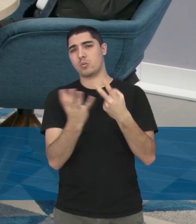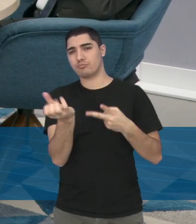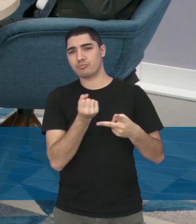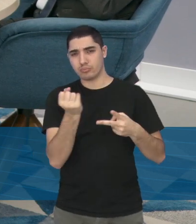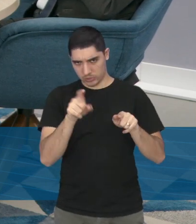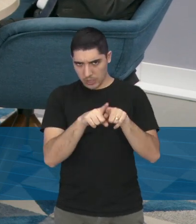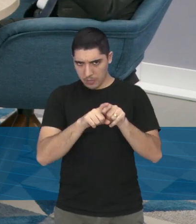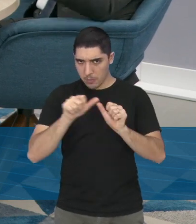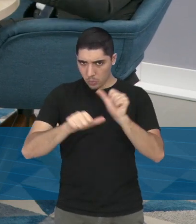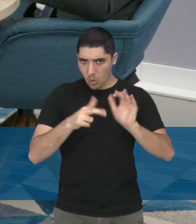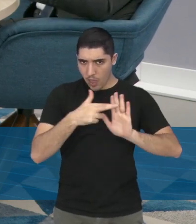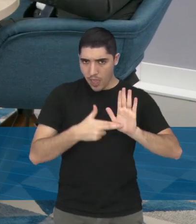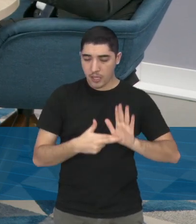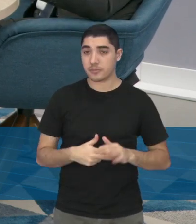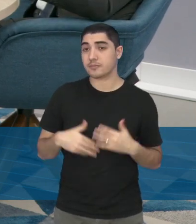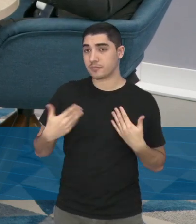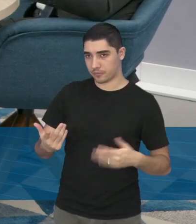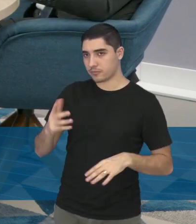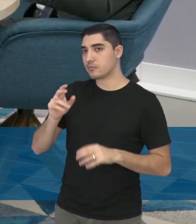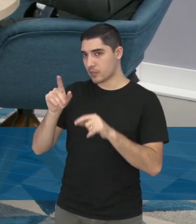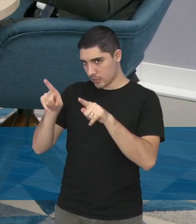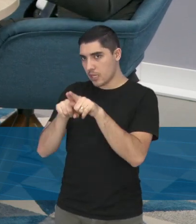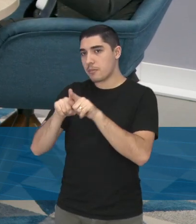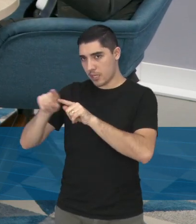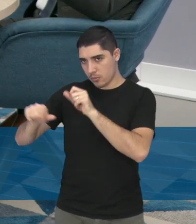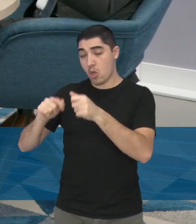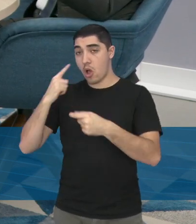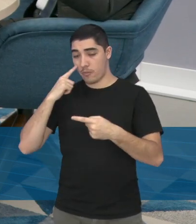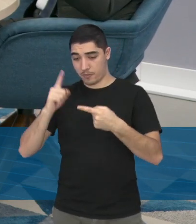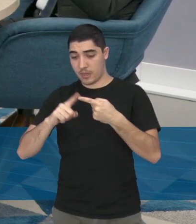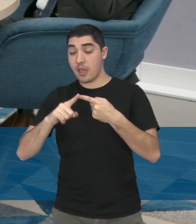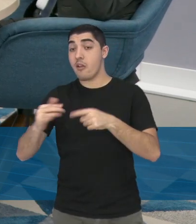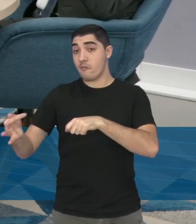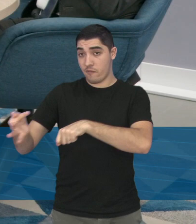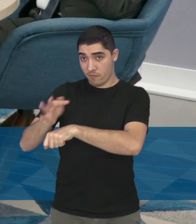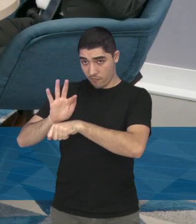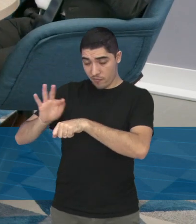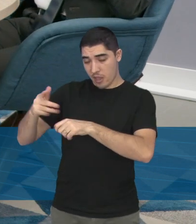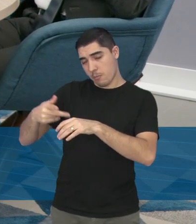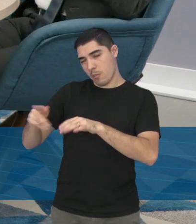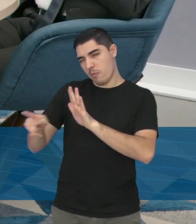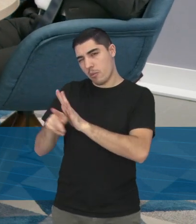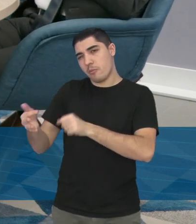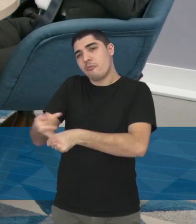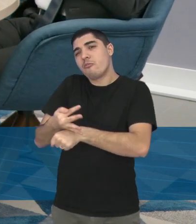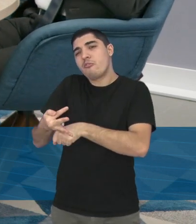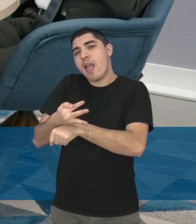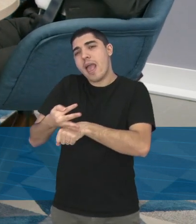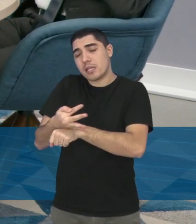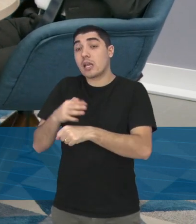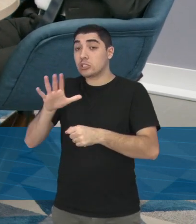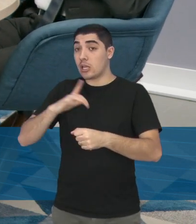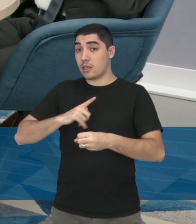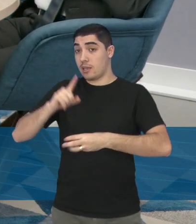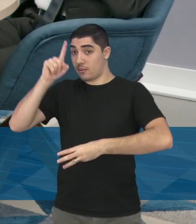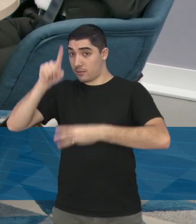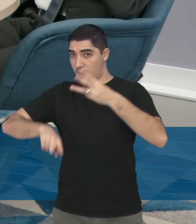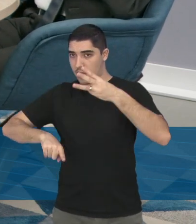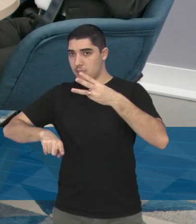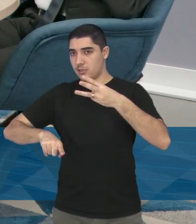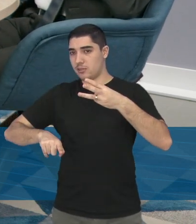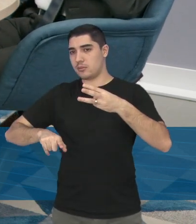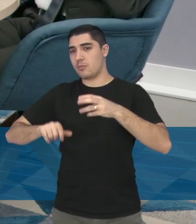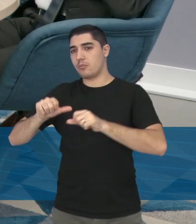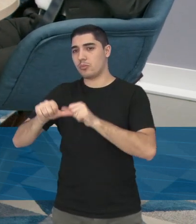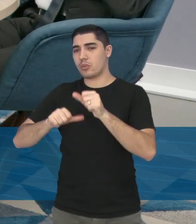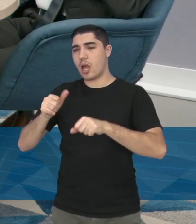sentido? Tá, vamos lá. Férias, houve a possibilidade de dividir em 3, tá?